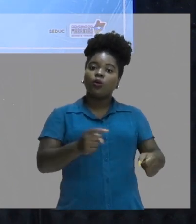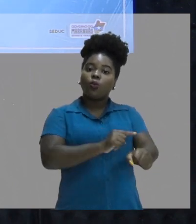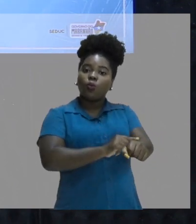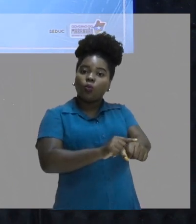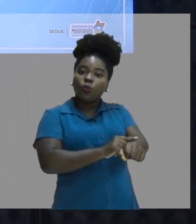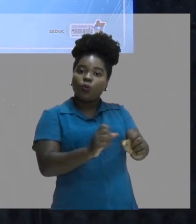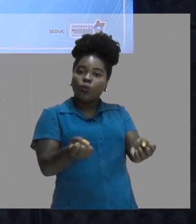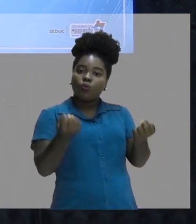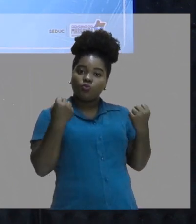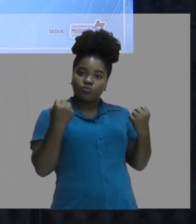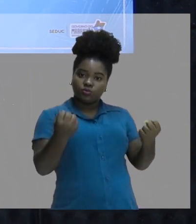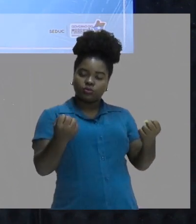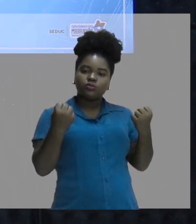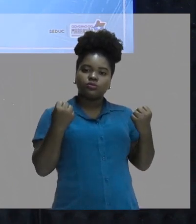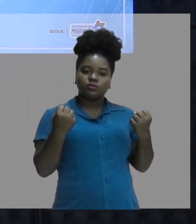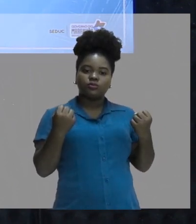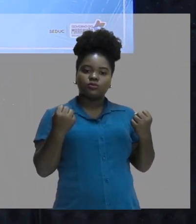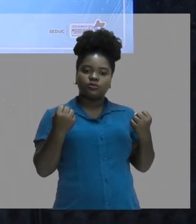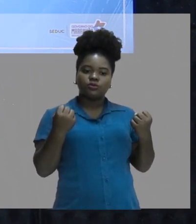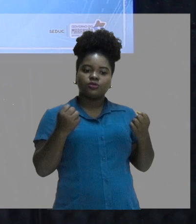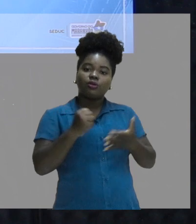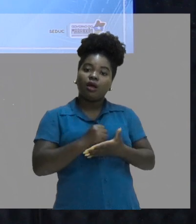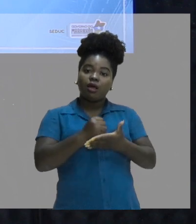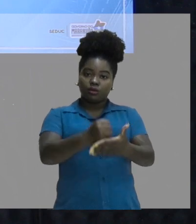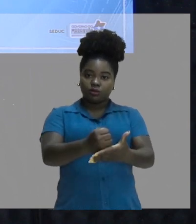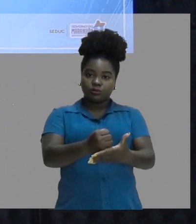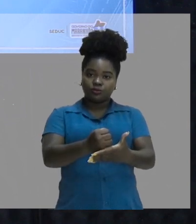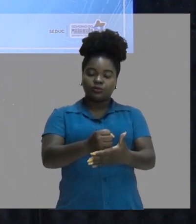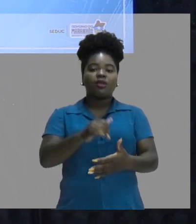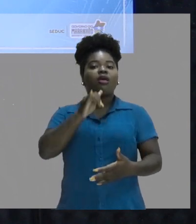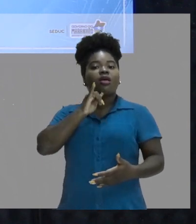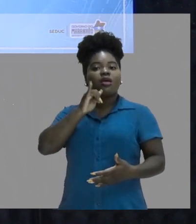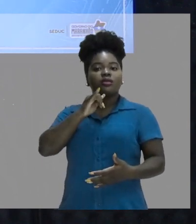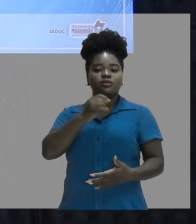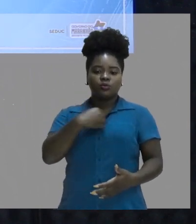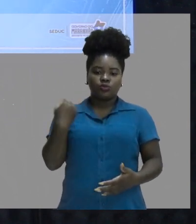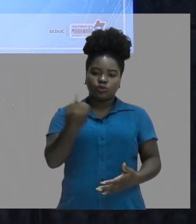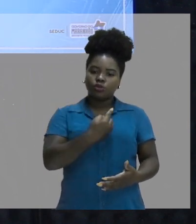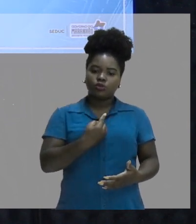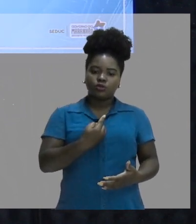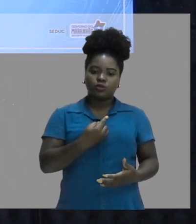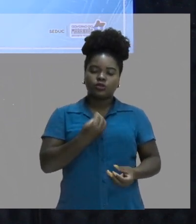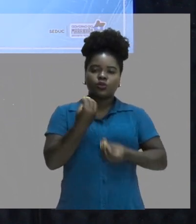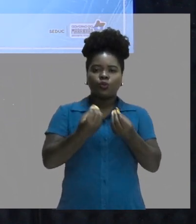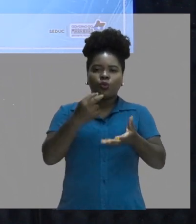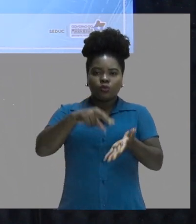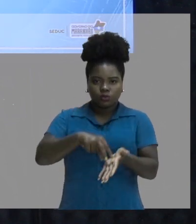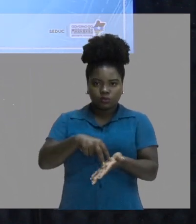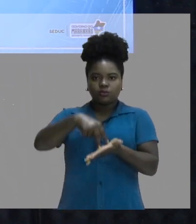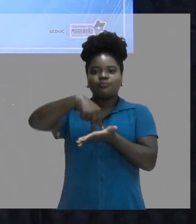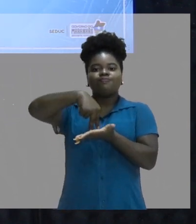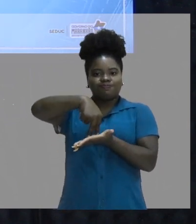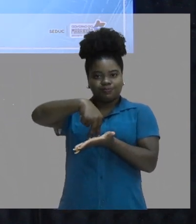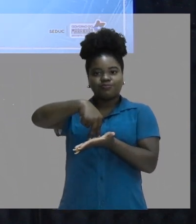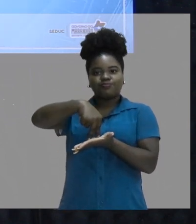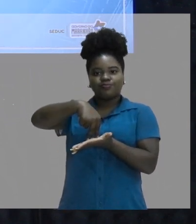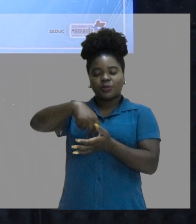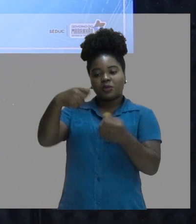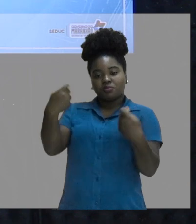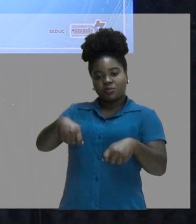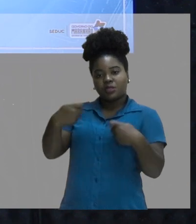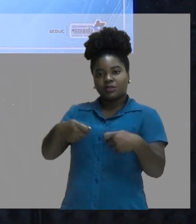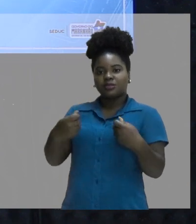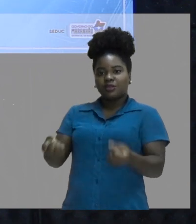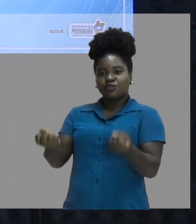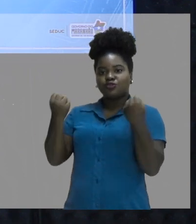por exemplo. Nós, para nos mantermos em pé, ereto, como nós estamos, por exemplo, a gente precisa de uma estrutura muscular